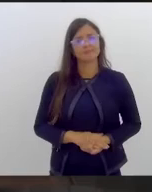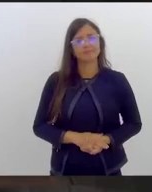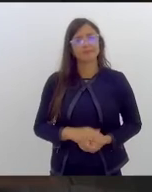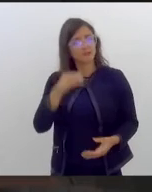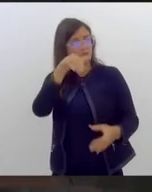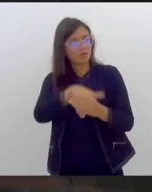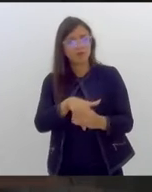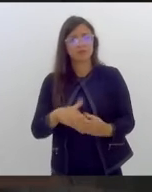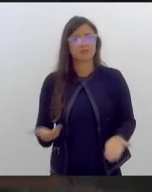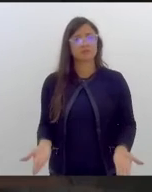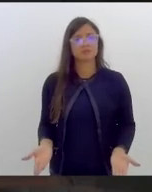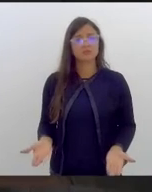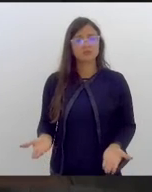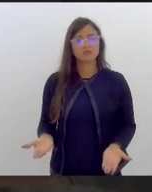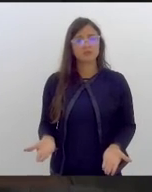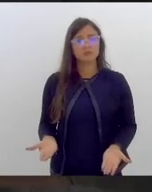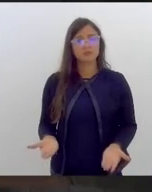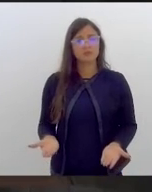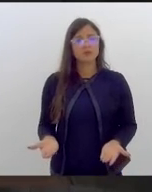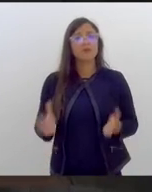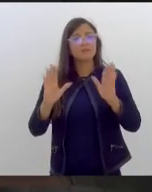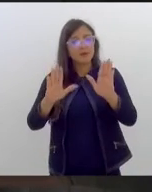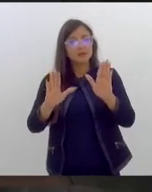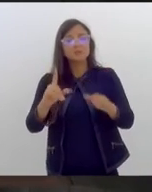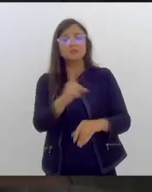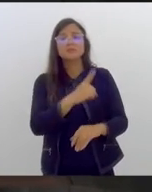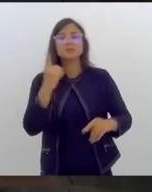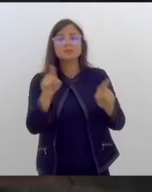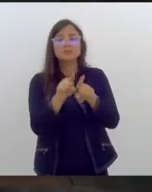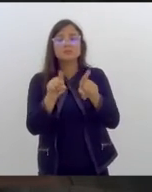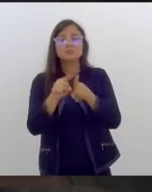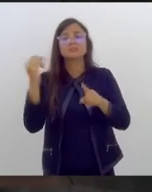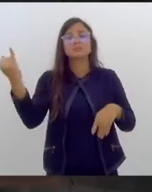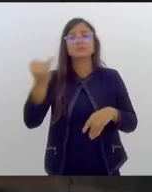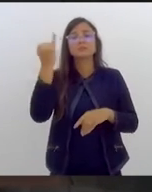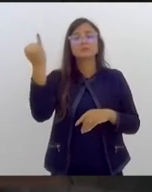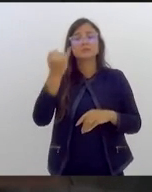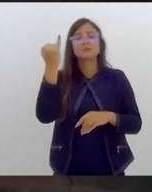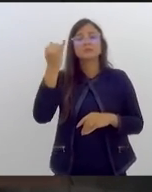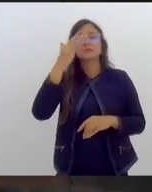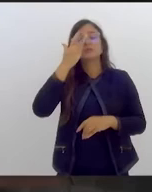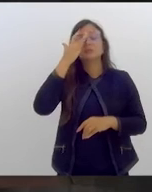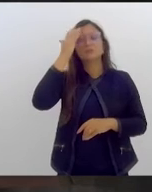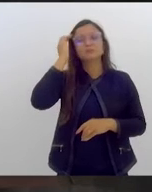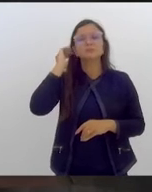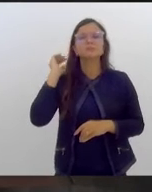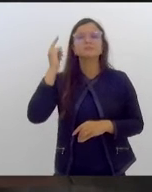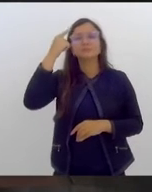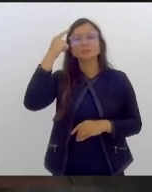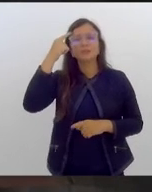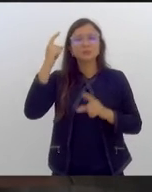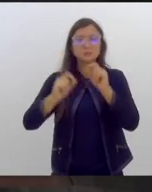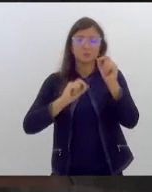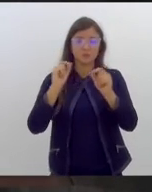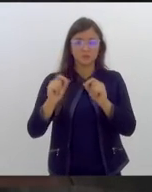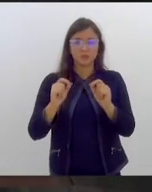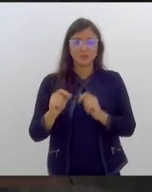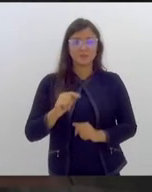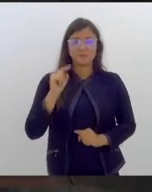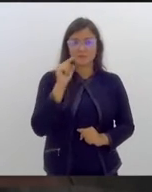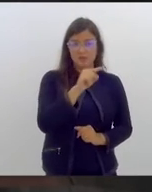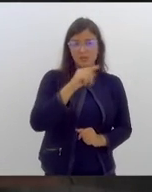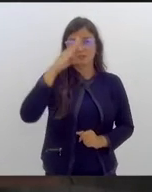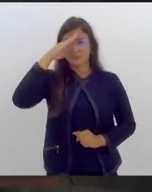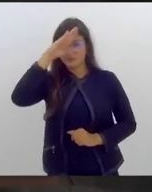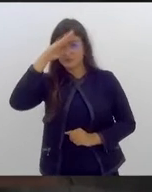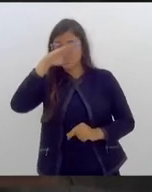para Além da questão eleitoral é importante também escrutinar como bolsonaro e seu